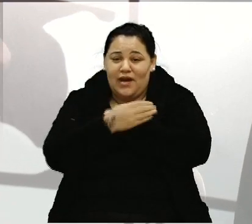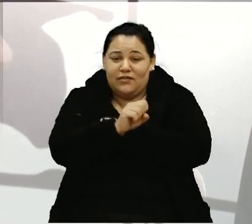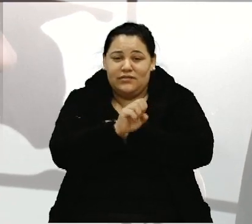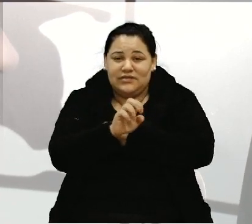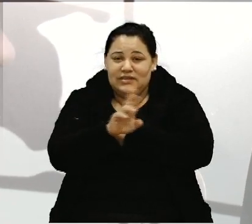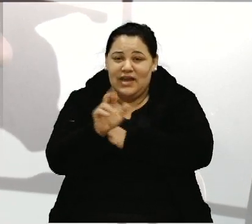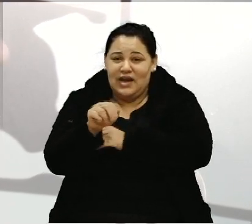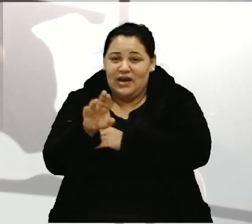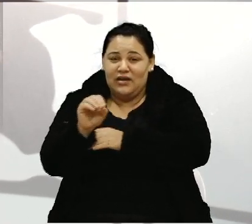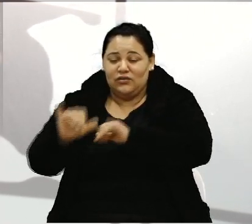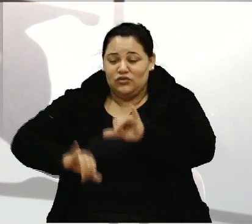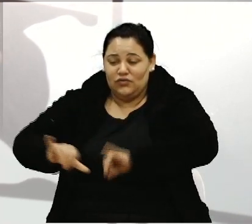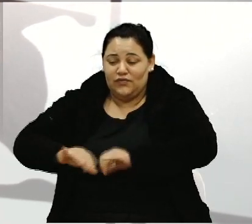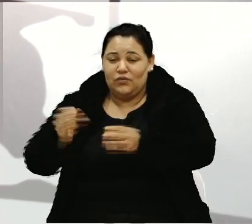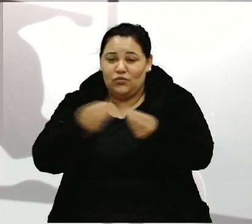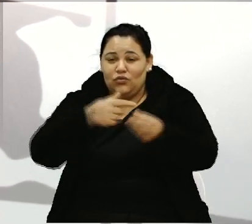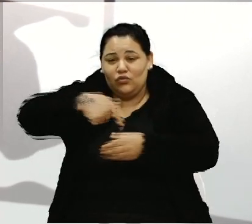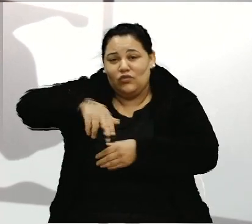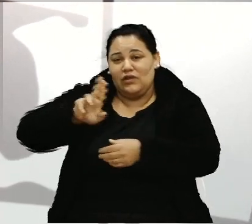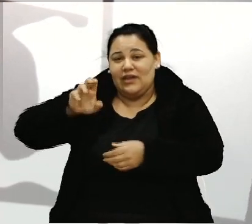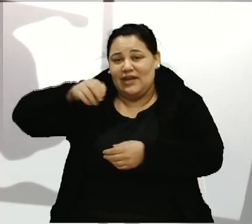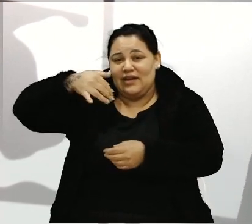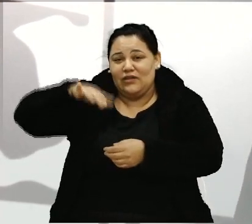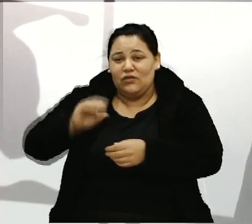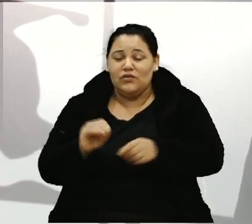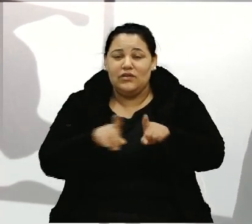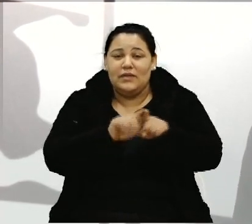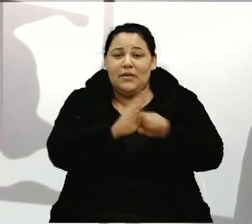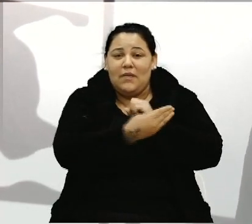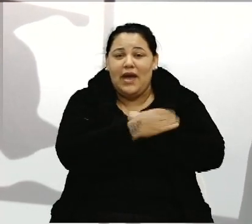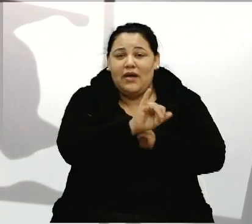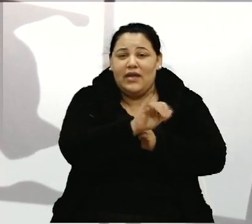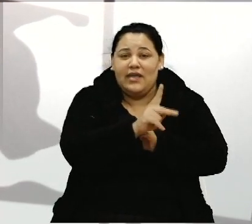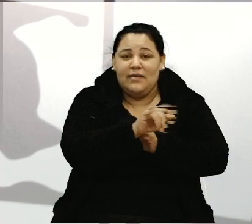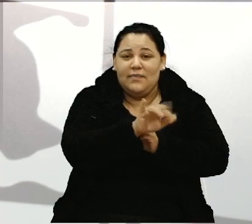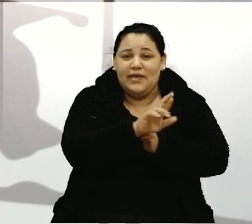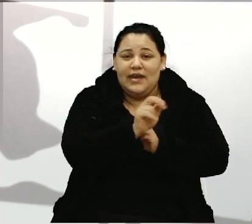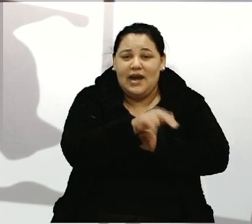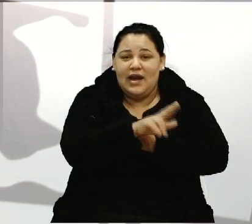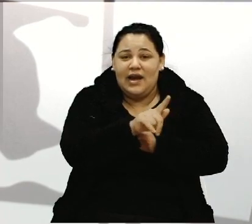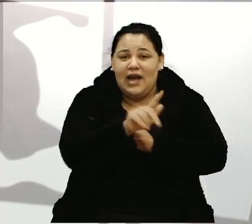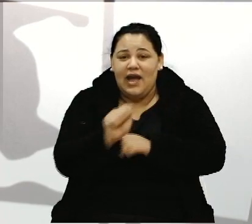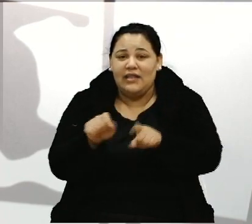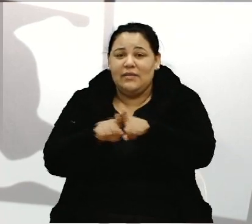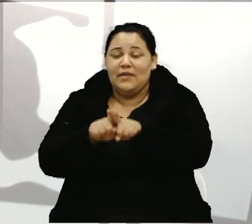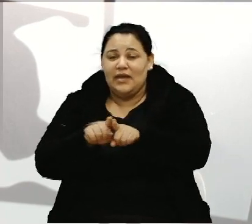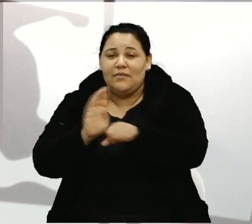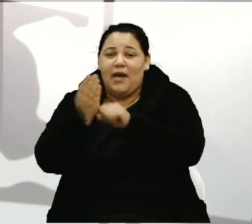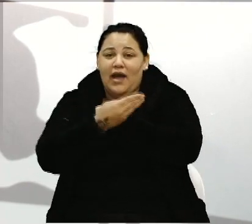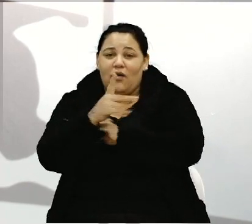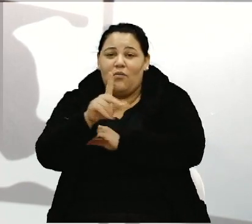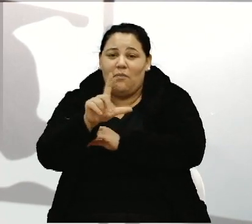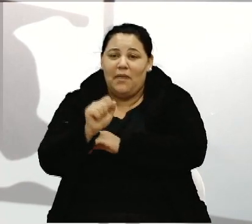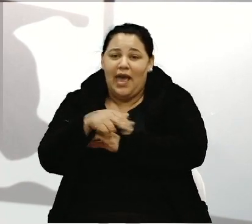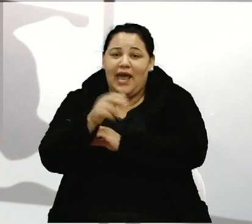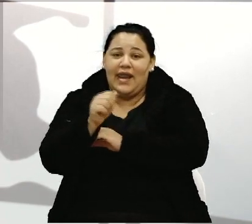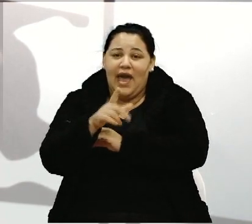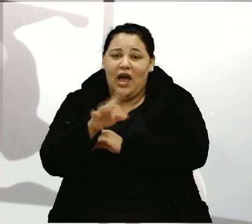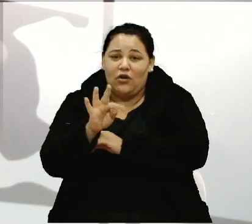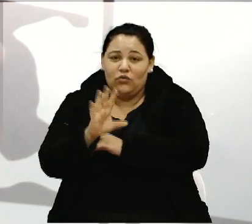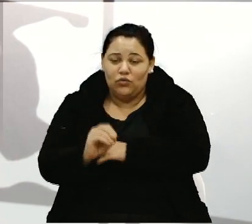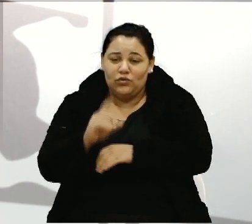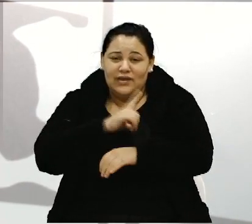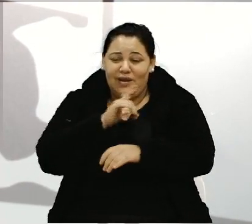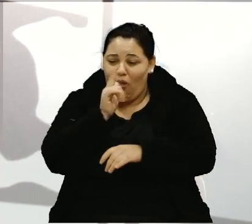também sofreu muito, o bairro Quênio, o bairro Ipiranga também, o bairro Planalto, que também tem um riacho que corta todo o bairro